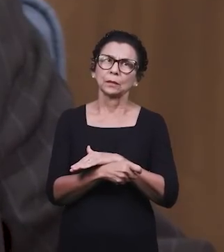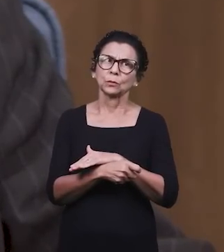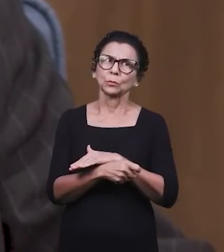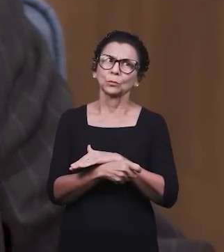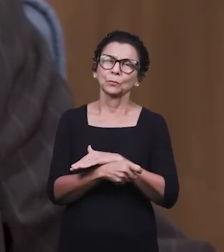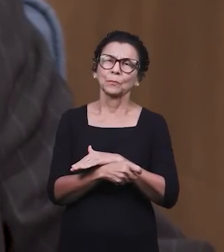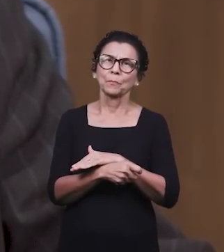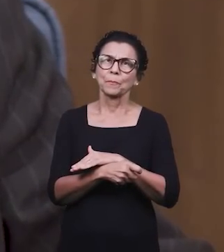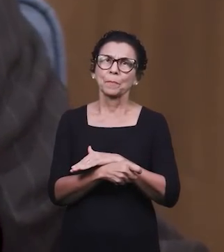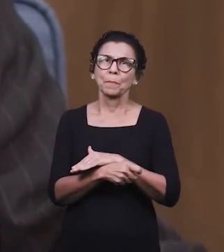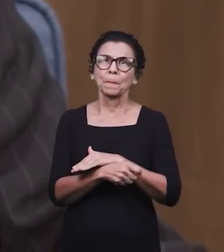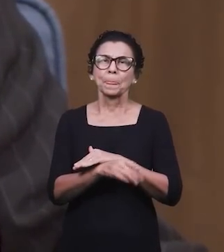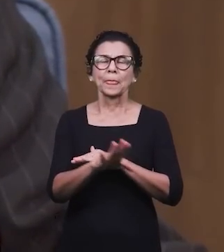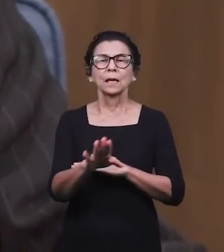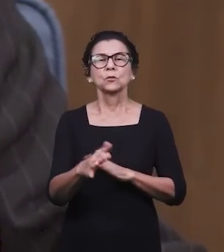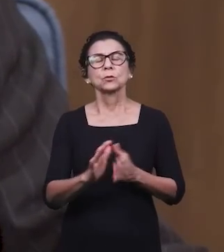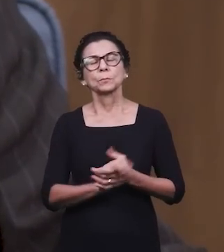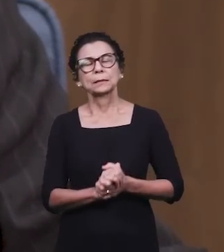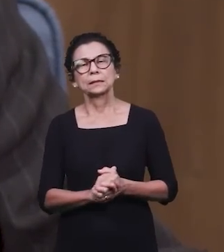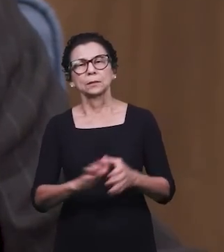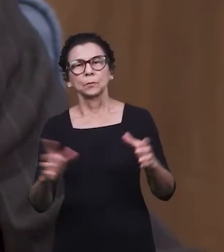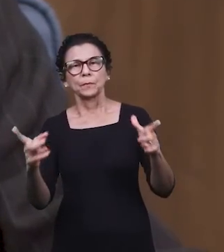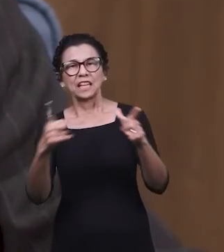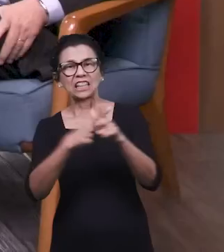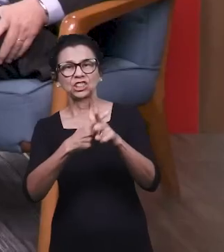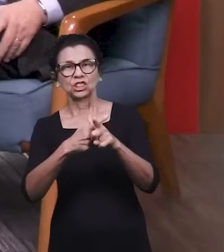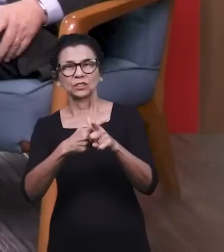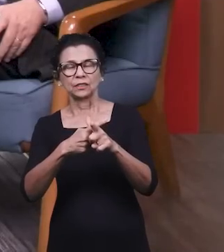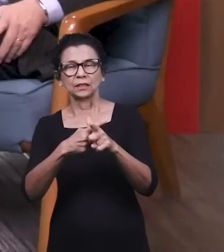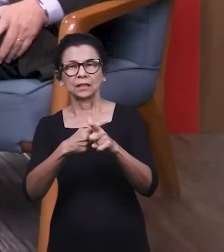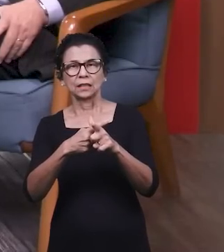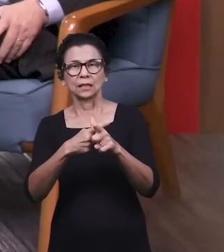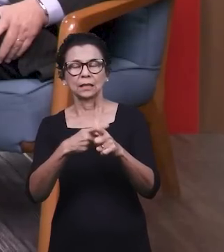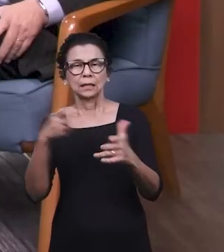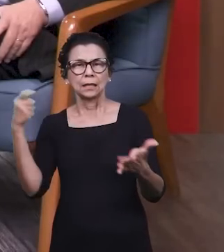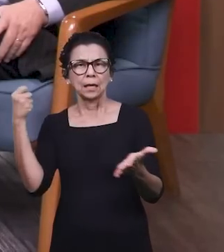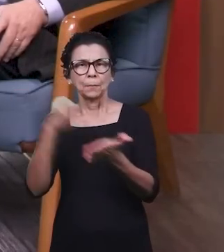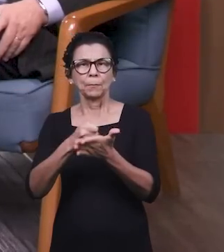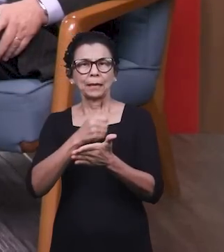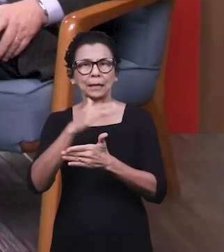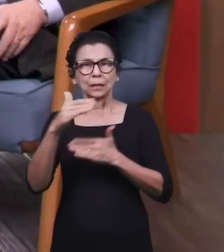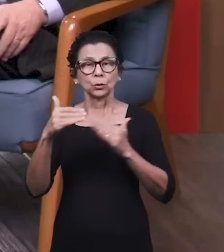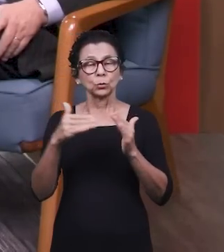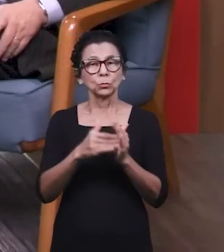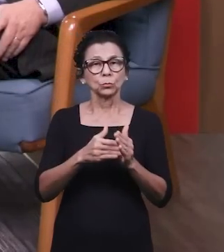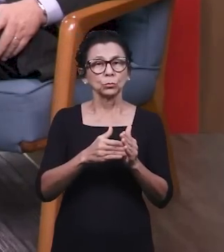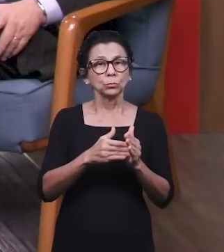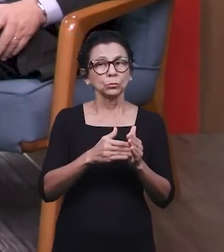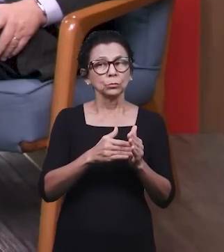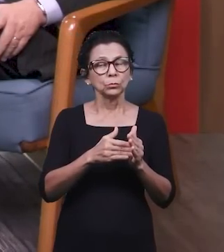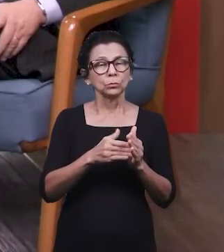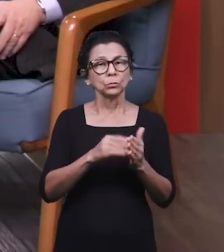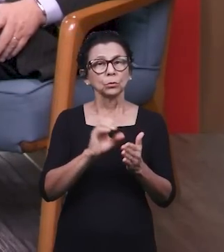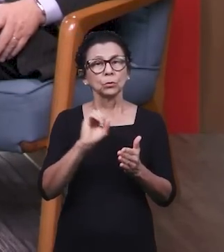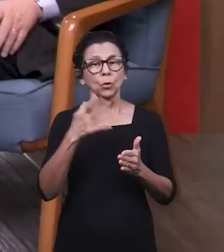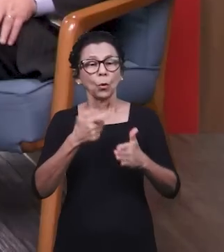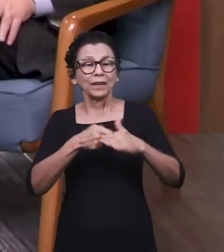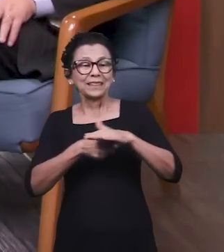quitar uma dívida ou investir? Essa é uma pergunta que eu recebo bastante, né? E para analisar e